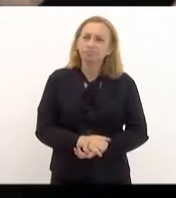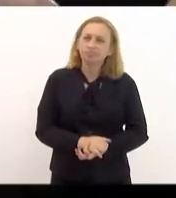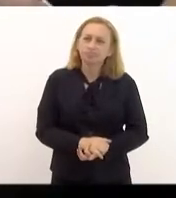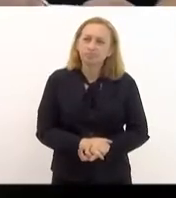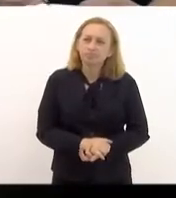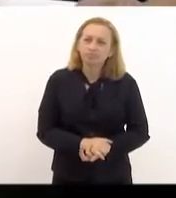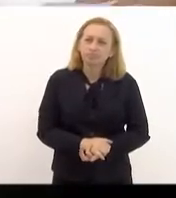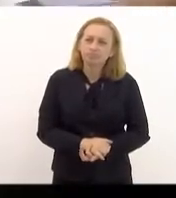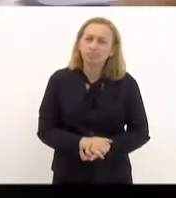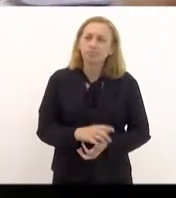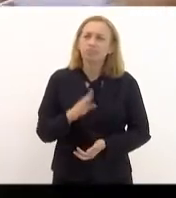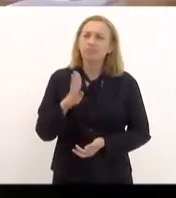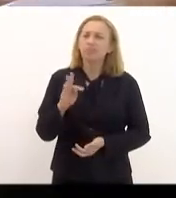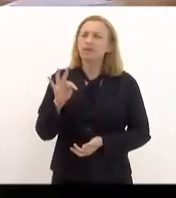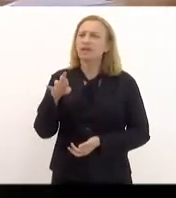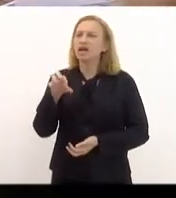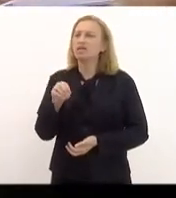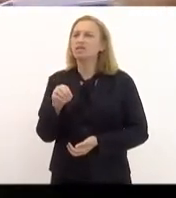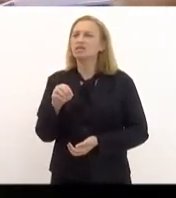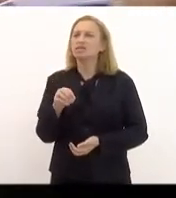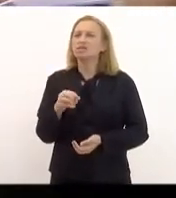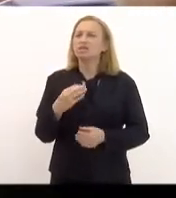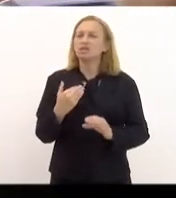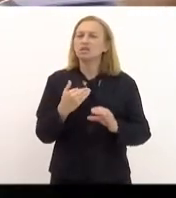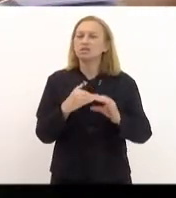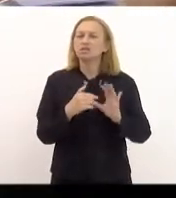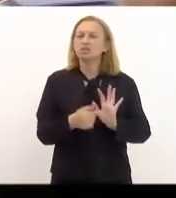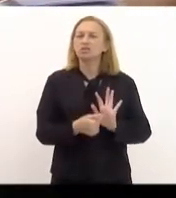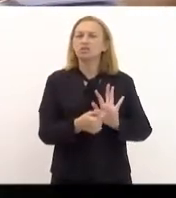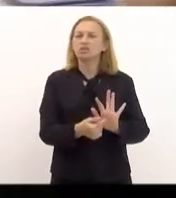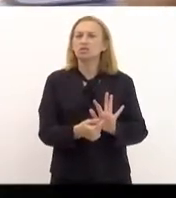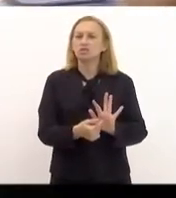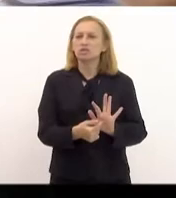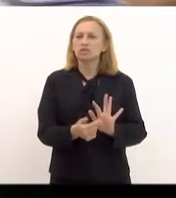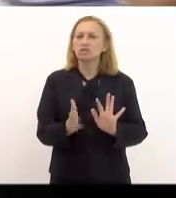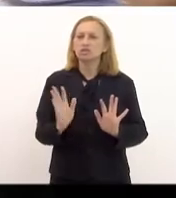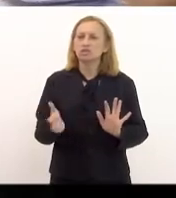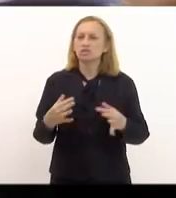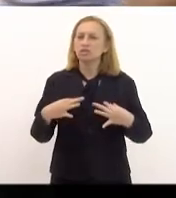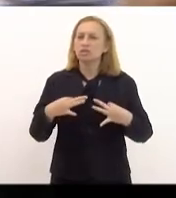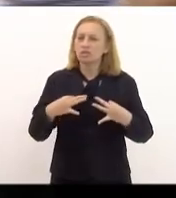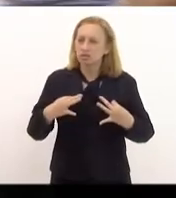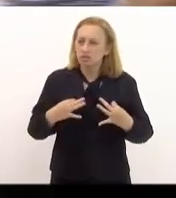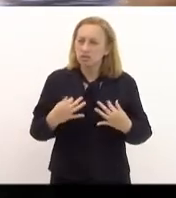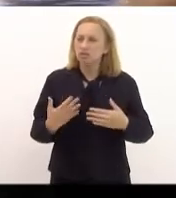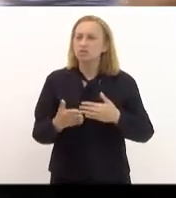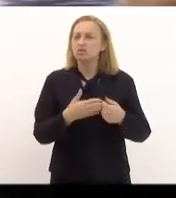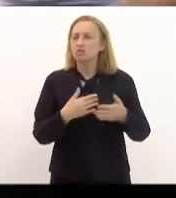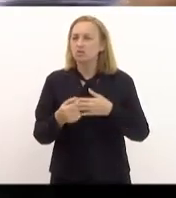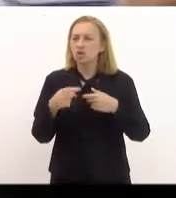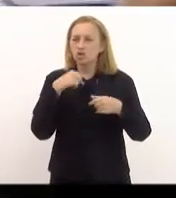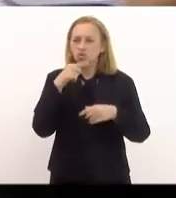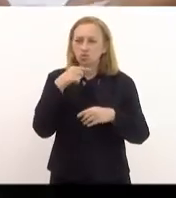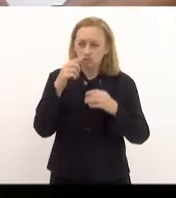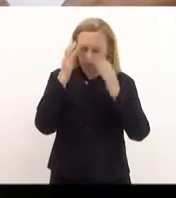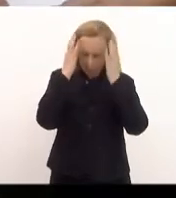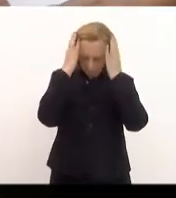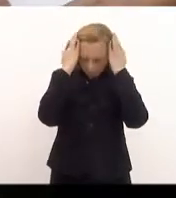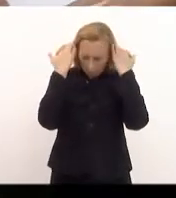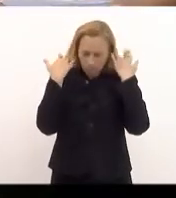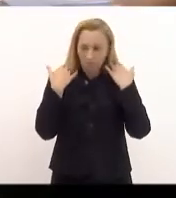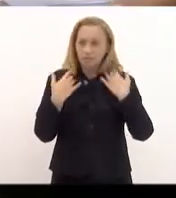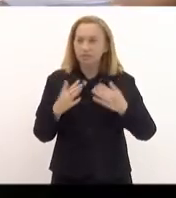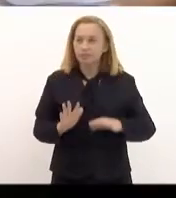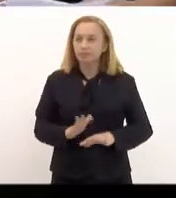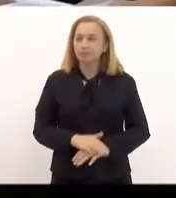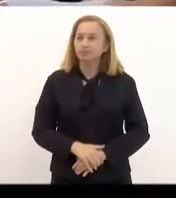Bernardo deve ter dado para vocês alguns passos. Nós nos colocamos totalmente antes de qualquer dúvida, qualquer solicitação. De qualquer